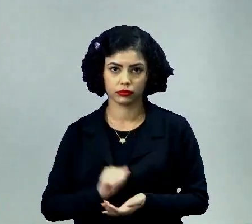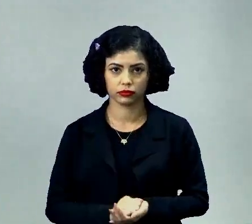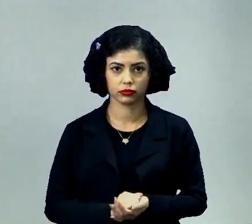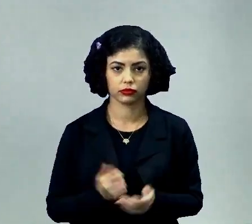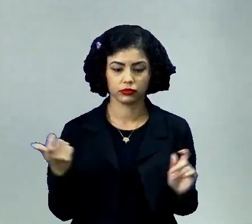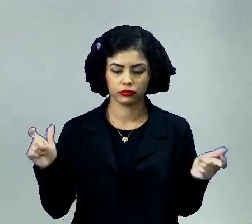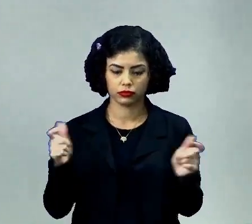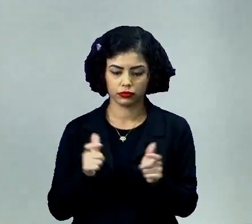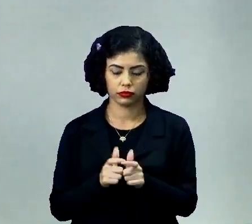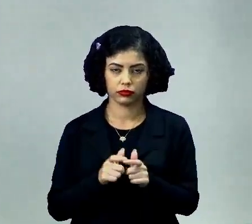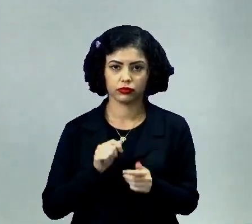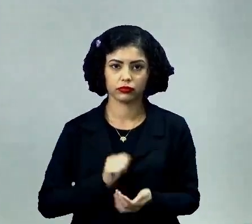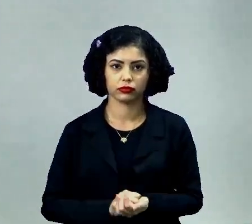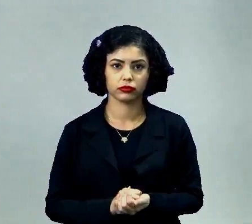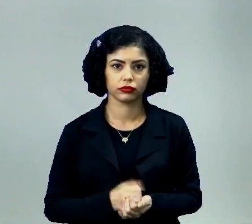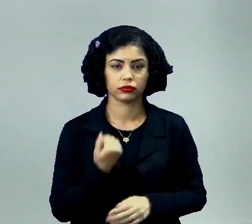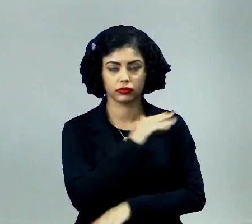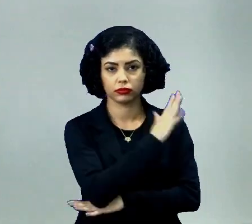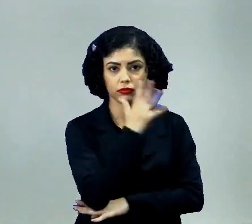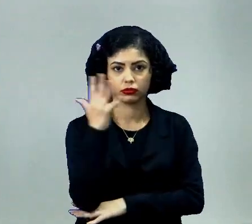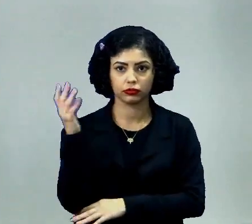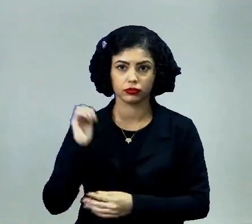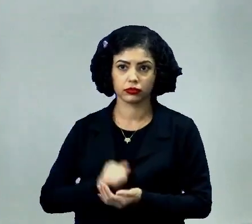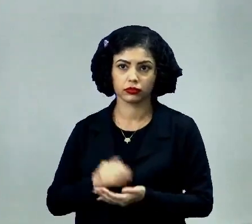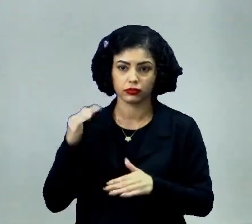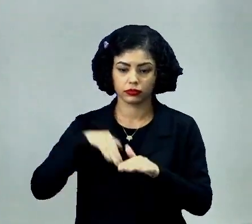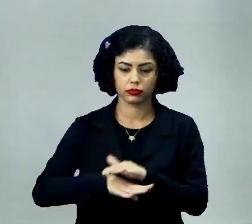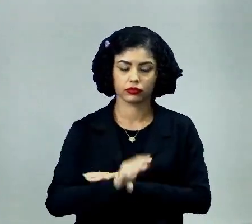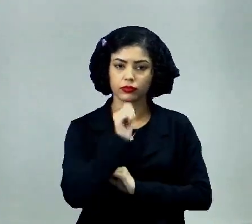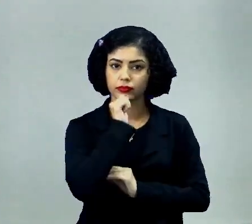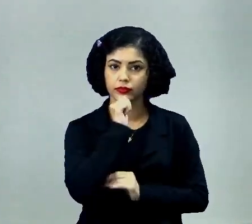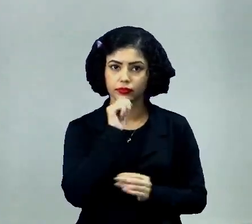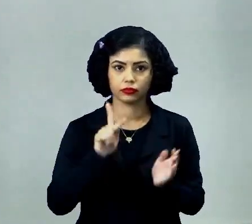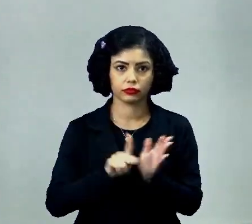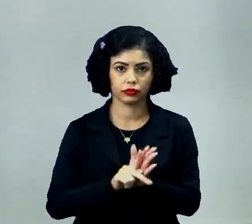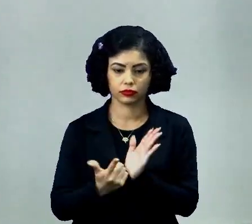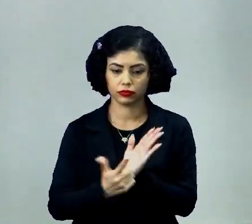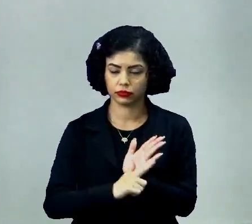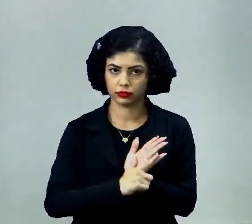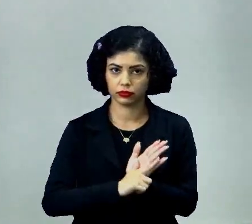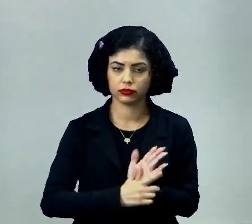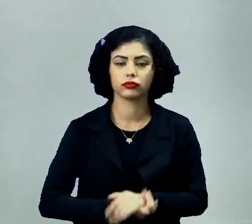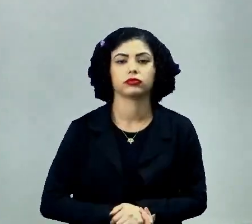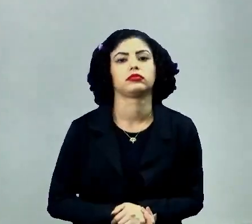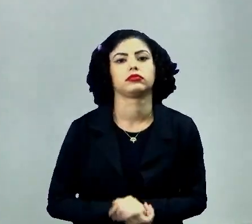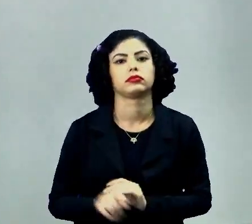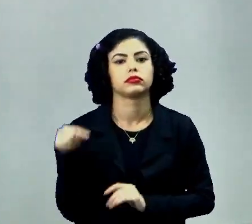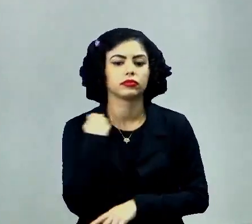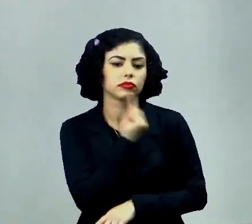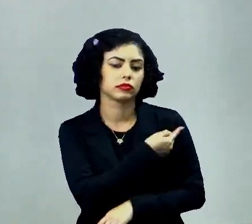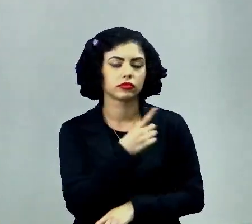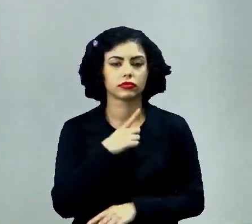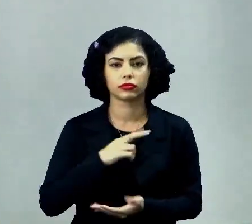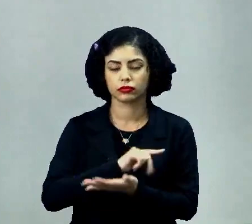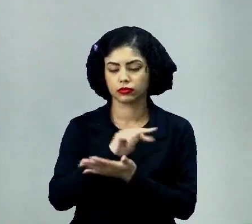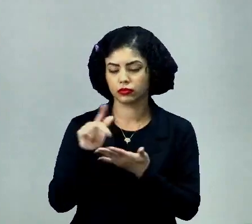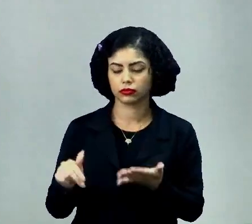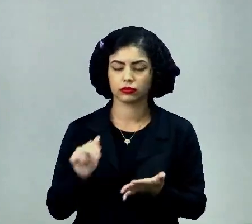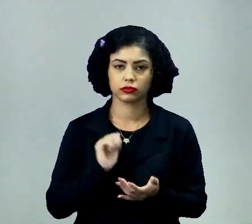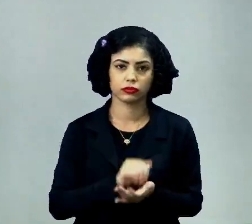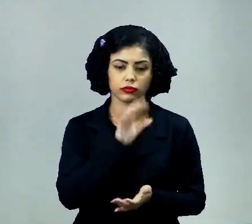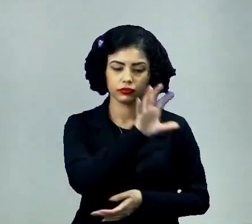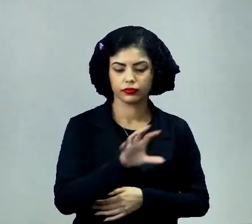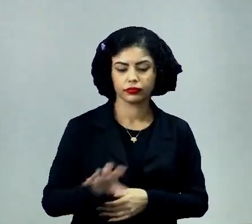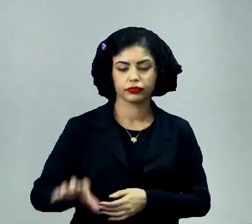conseguir reduzir essa imagem, essa paisagem, para caber dentro aí de um pedaço de papel. E a gente tem diversos tipos